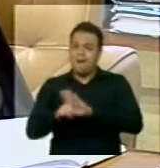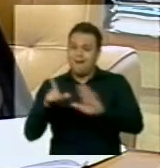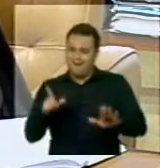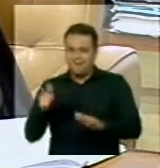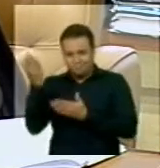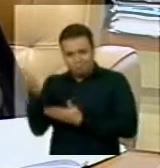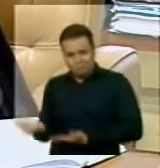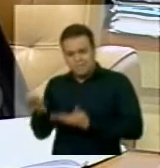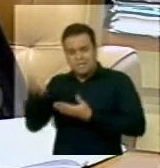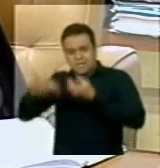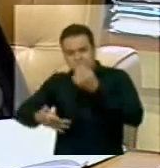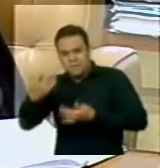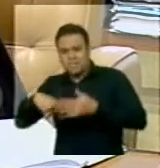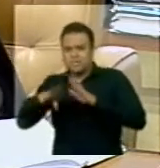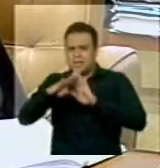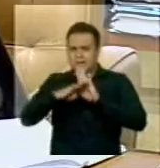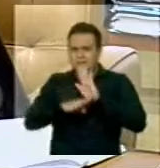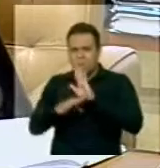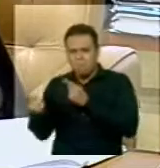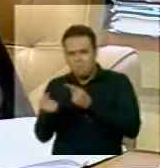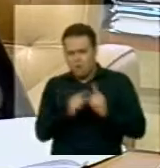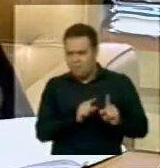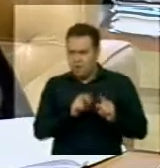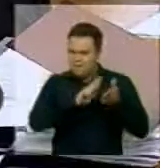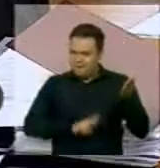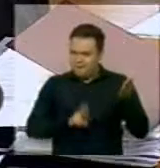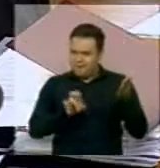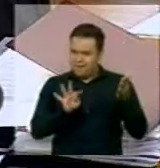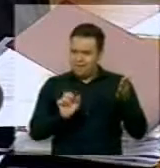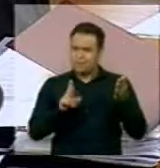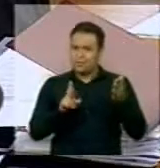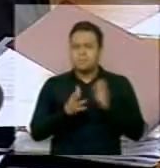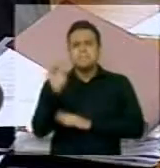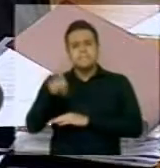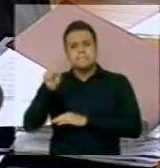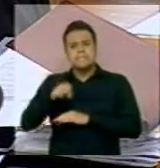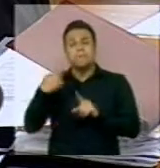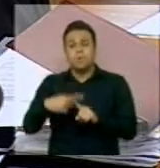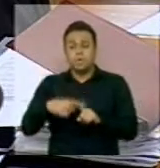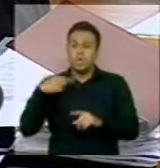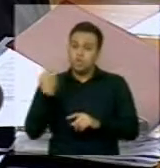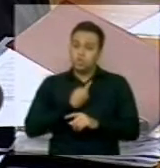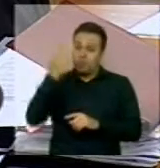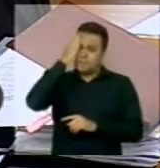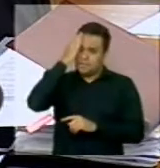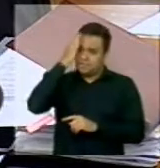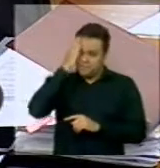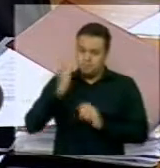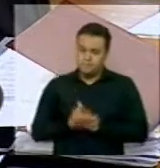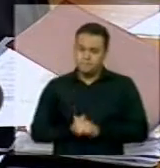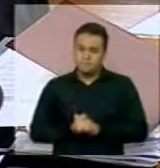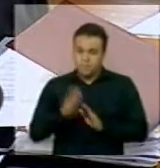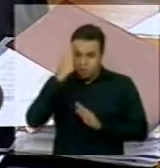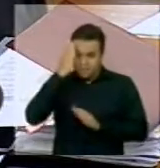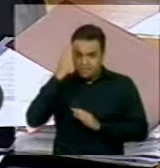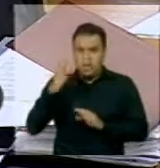guisa de provocação ao iminente relator. Exato, ministro Gilmar, até porque nós sabemos, e isso também